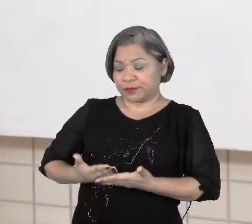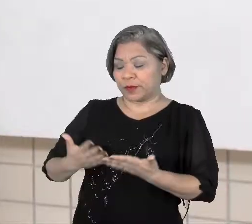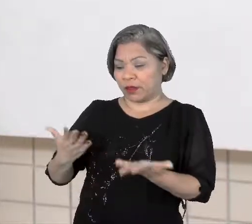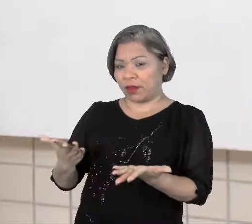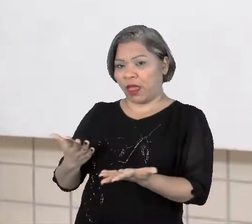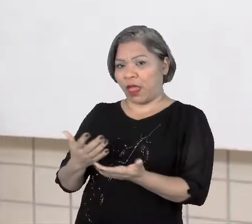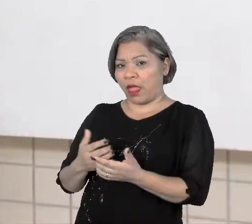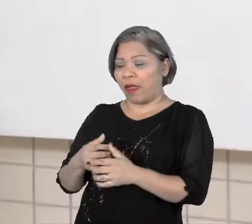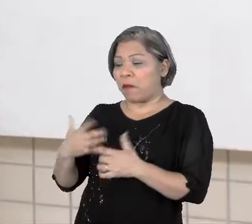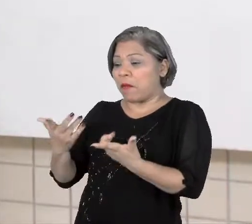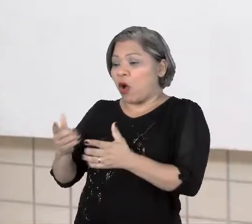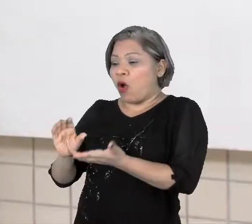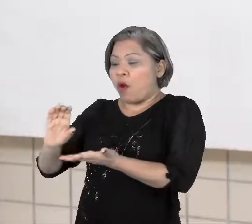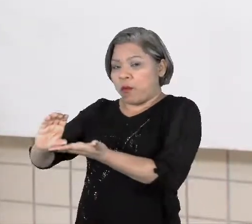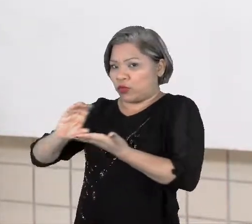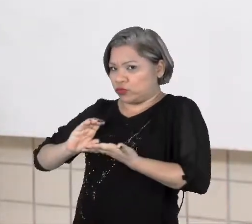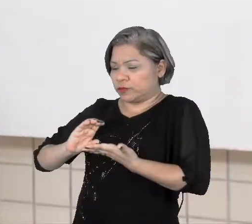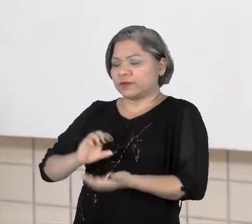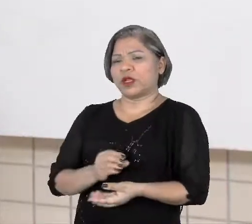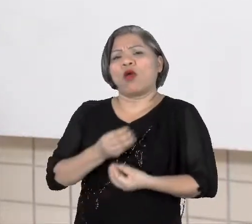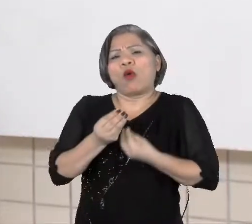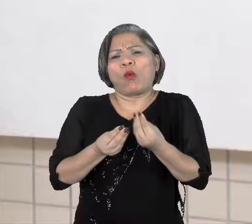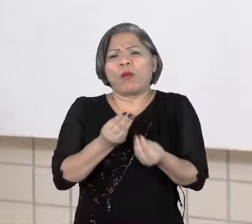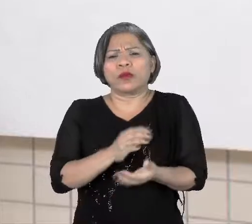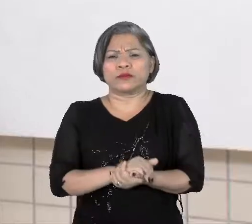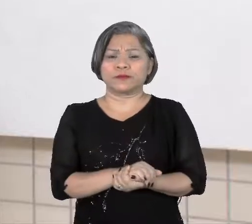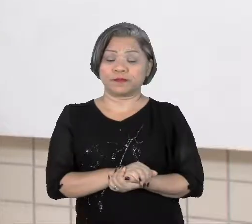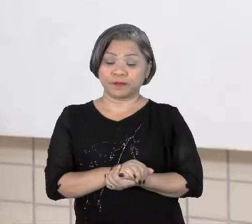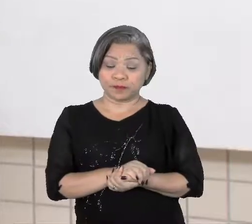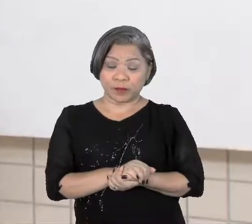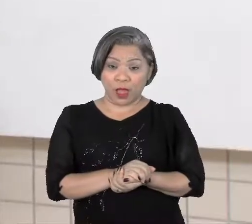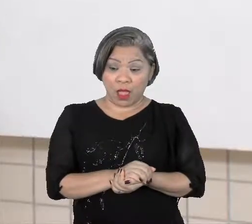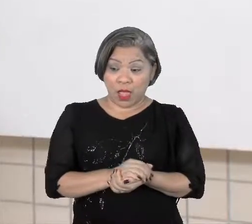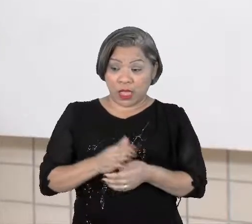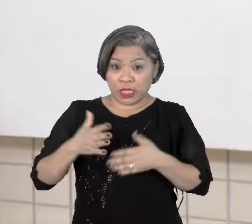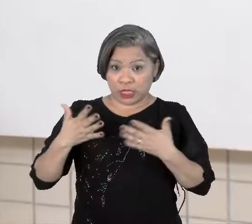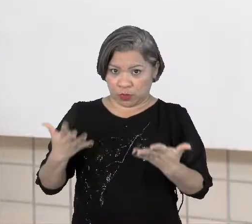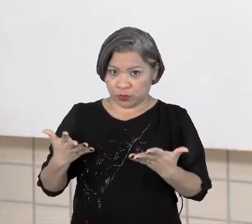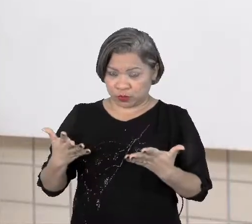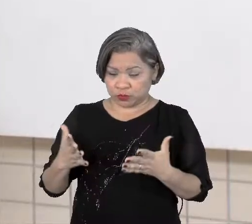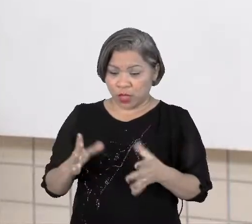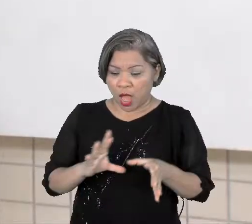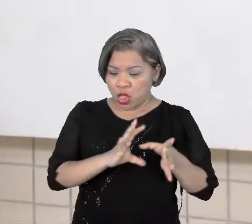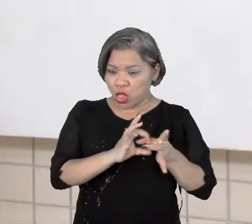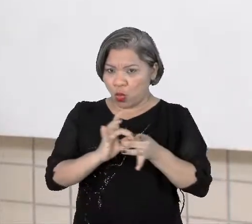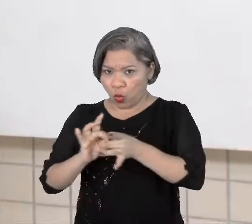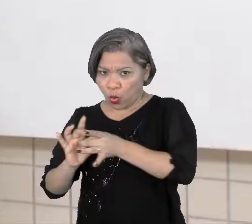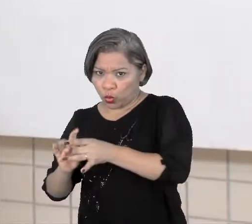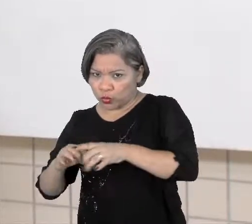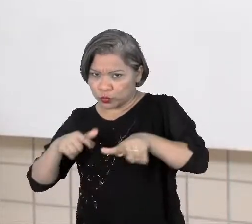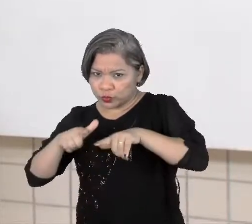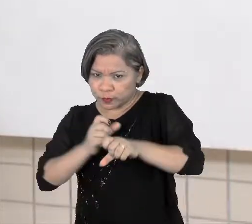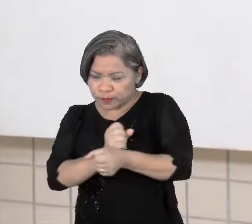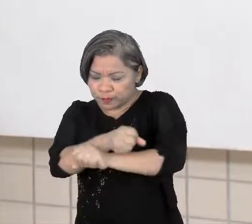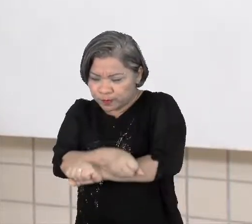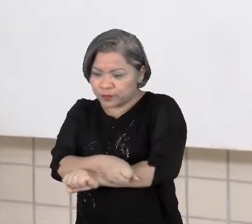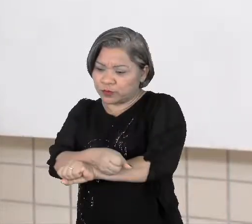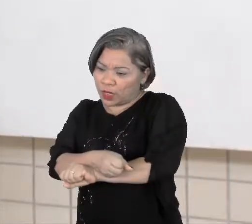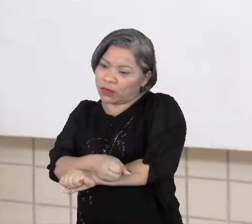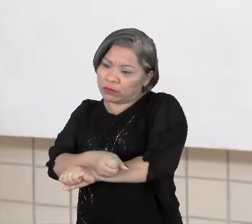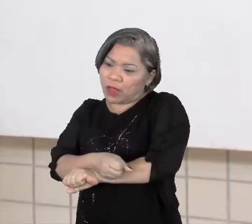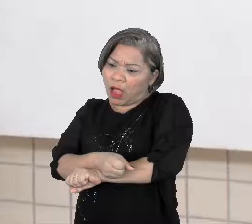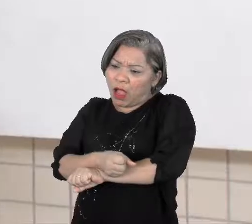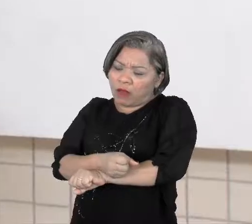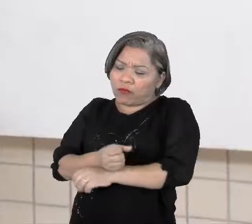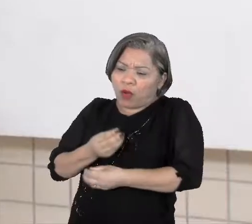servidão por dívida ela é desenvolvida nesse trabalho, no contexto desse trabalho escravo contemporâneo, através de algumas